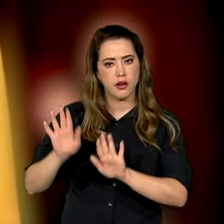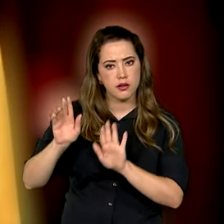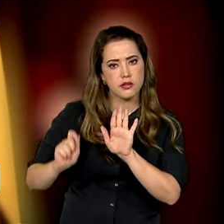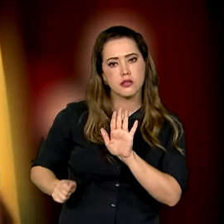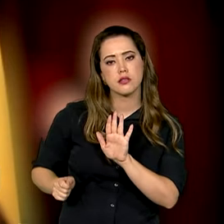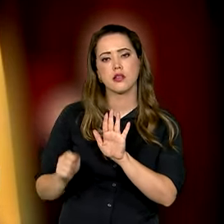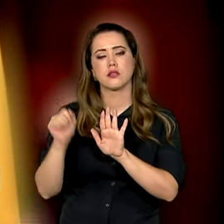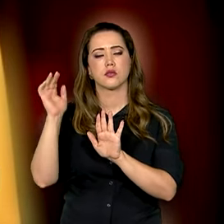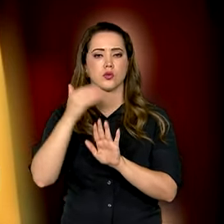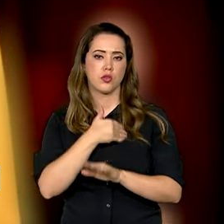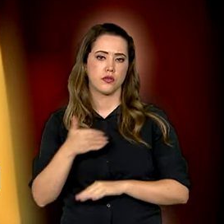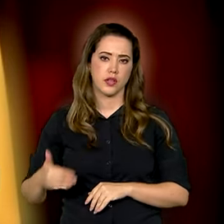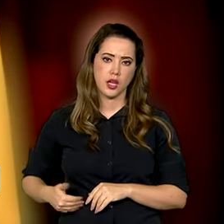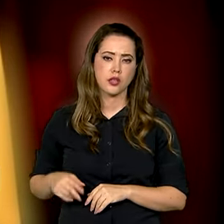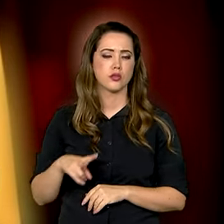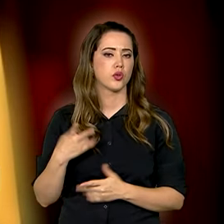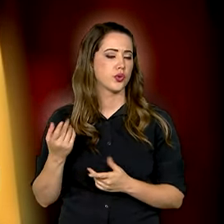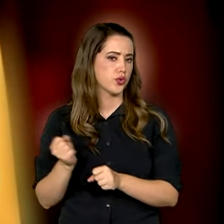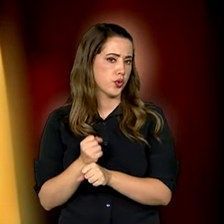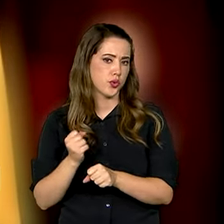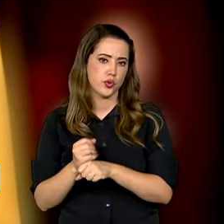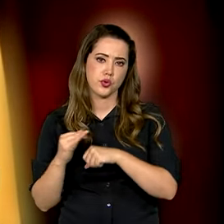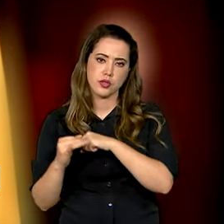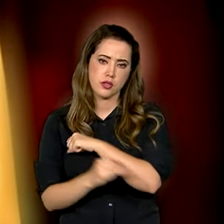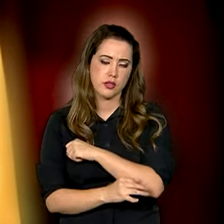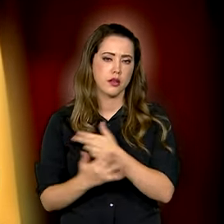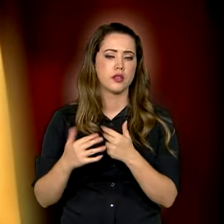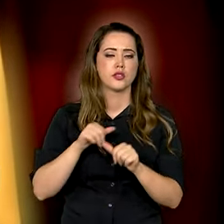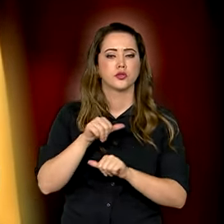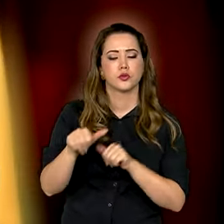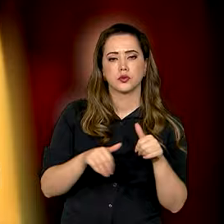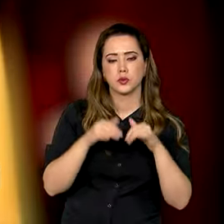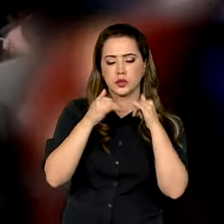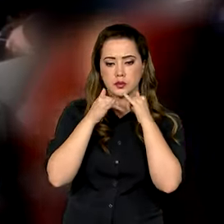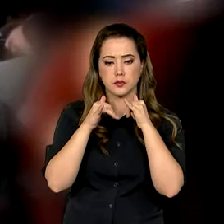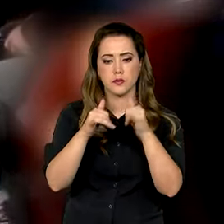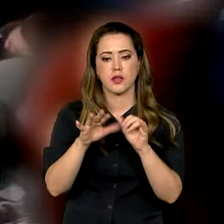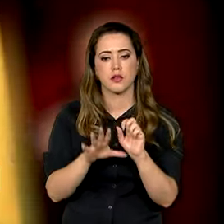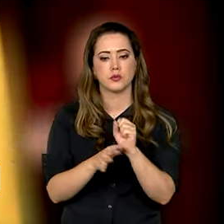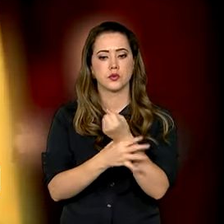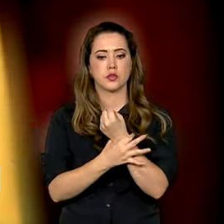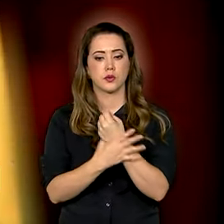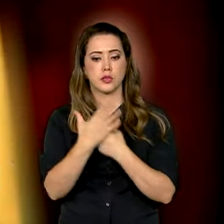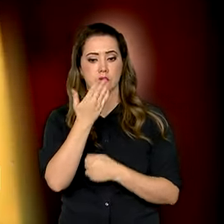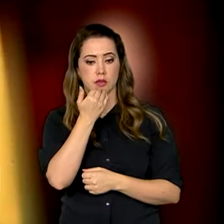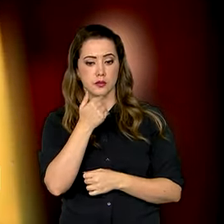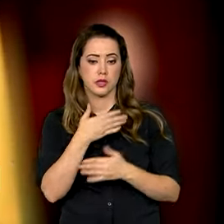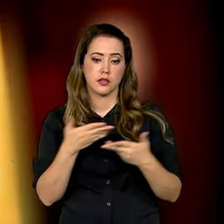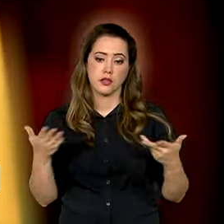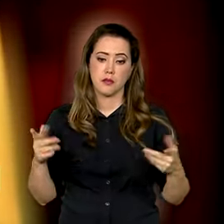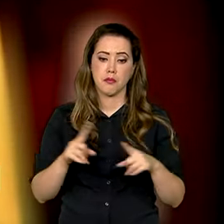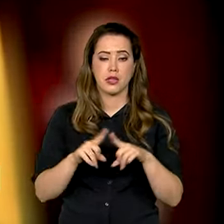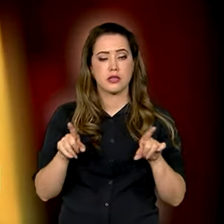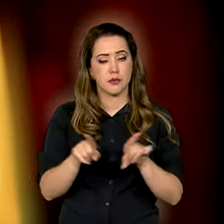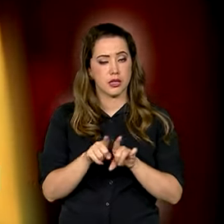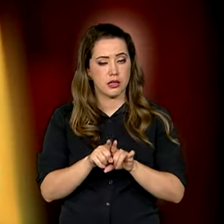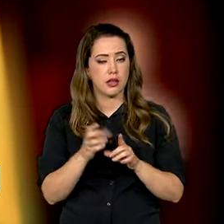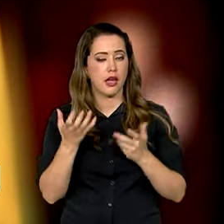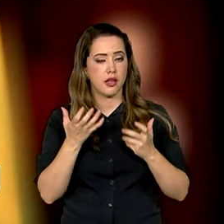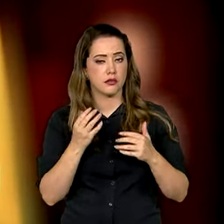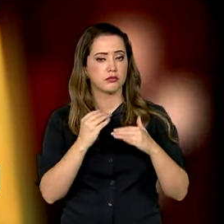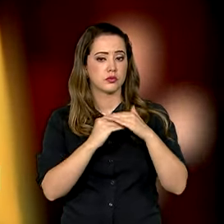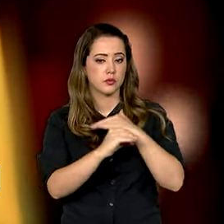governo, projetos de infraestrutura, de transição energética, de segurança alimentar, presidente, mas eles querem investir